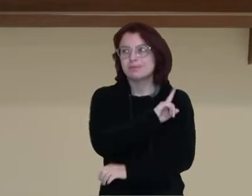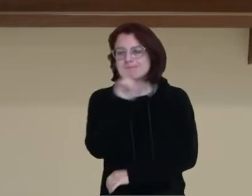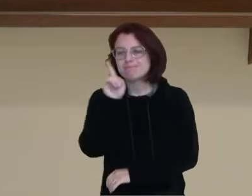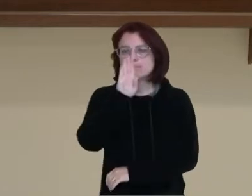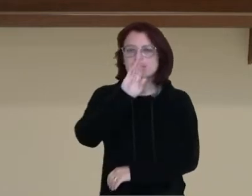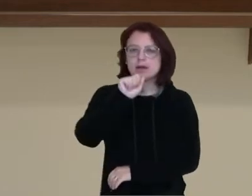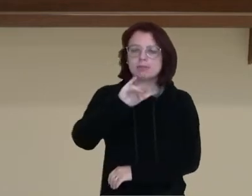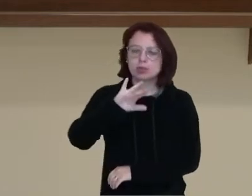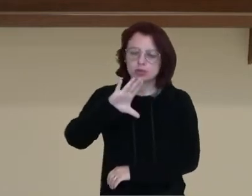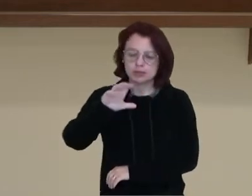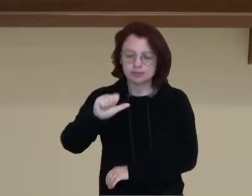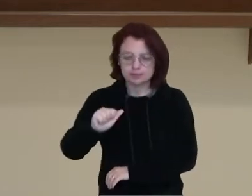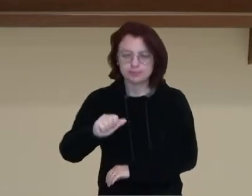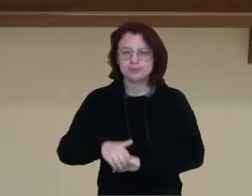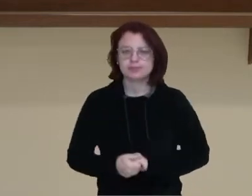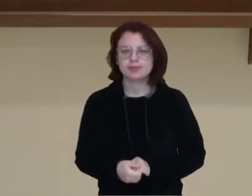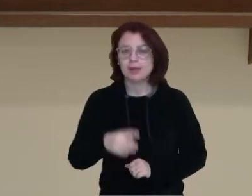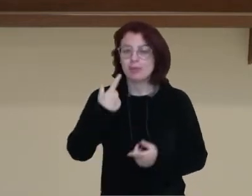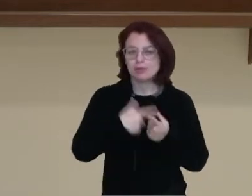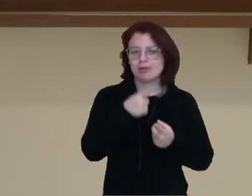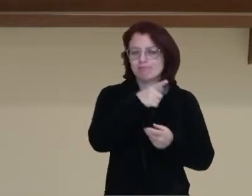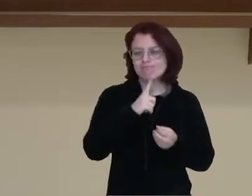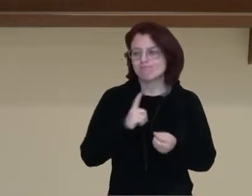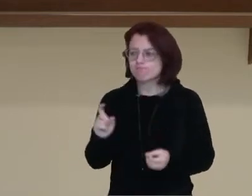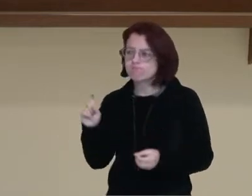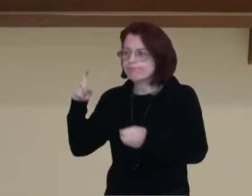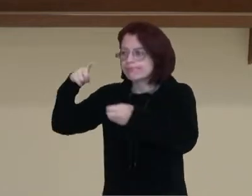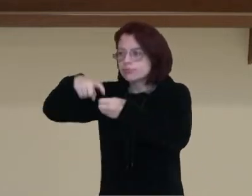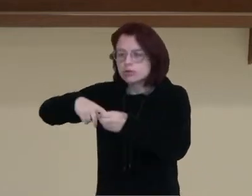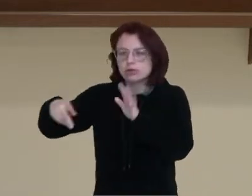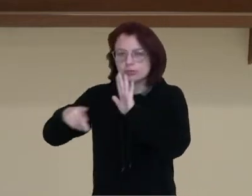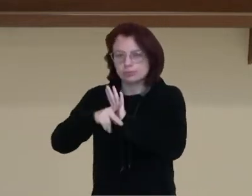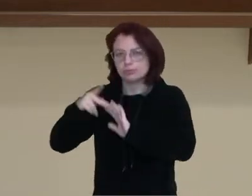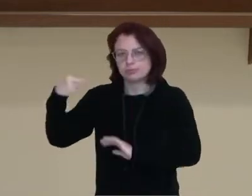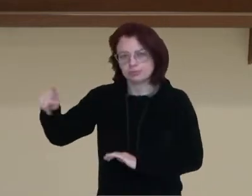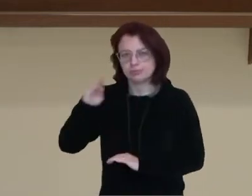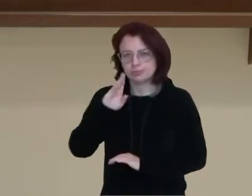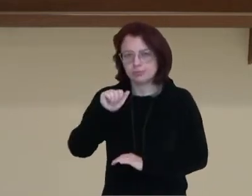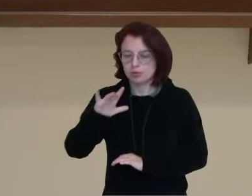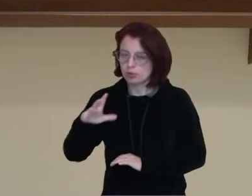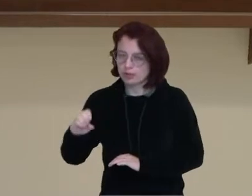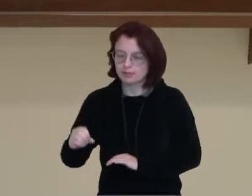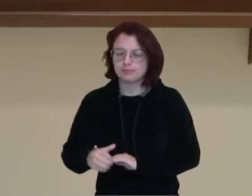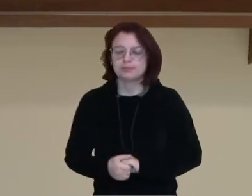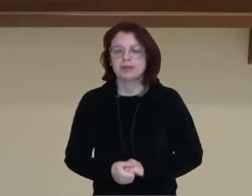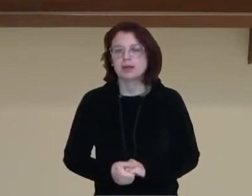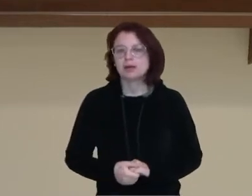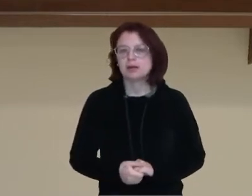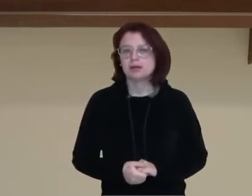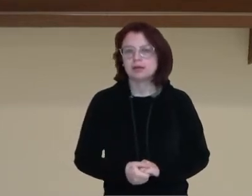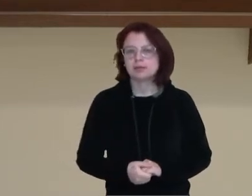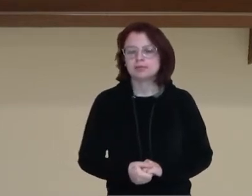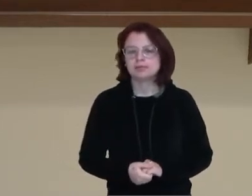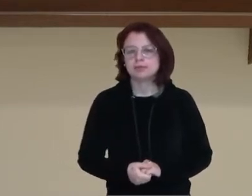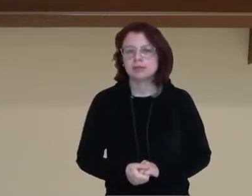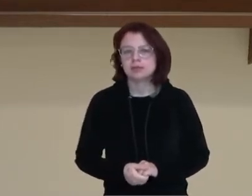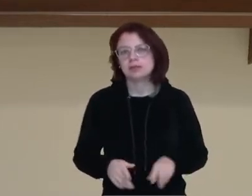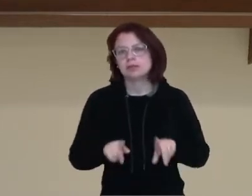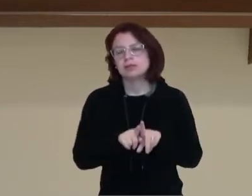e dominaram a cidade da Babilônia. Então você tem uma ideia que os persas não estão para brincadeira. Só não tiveram a mesma